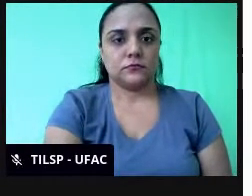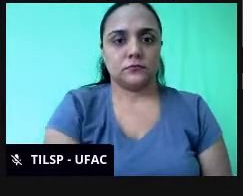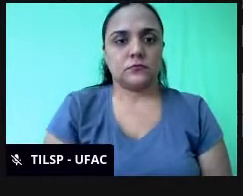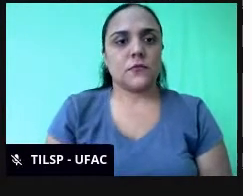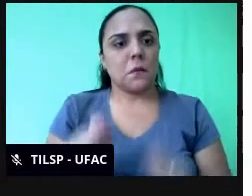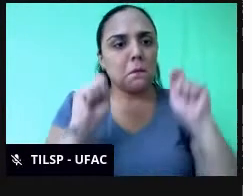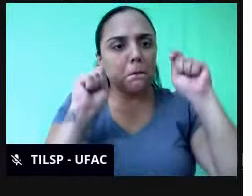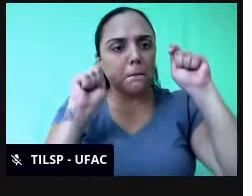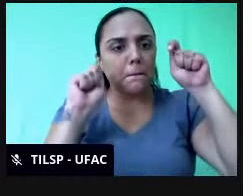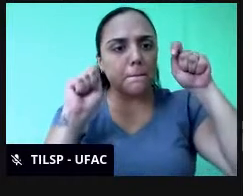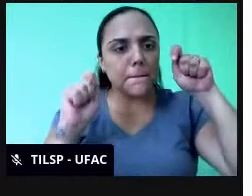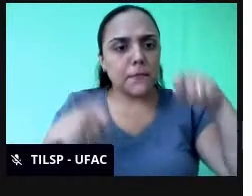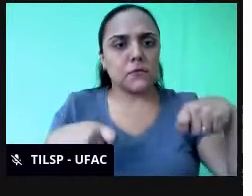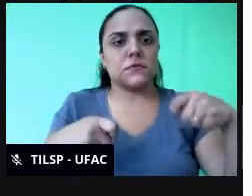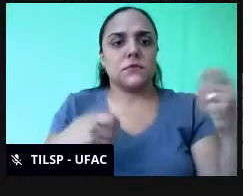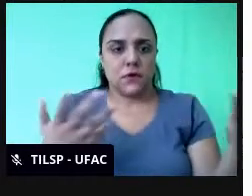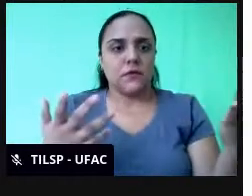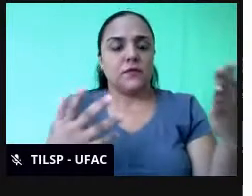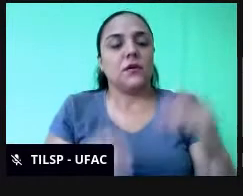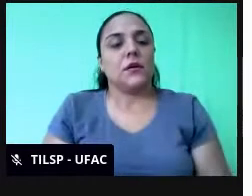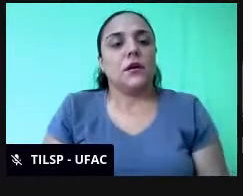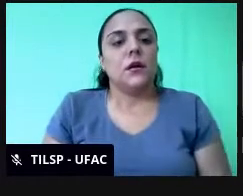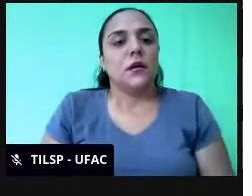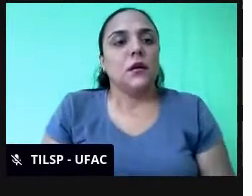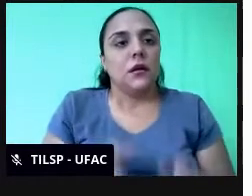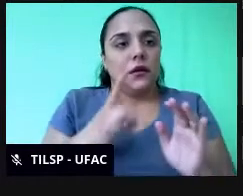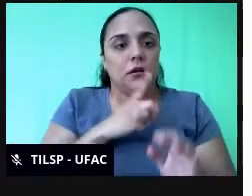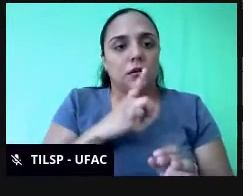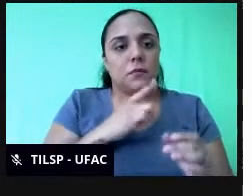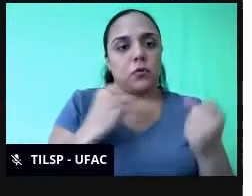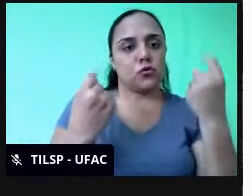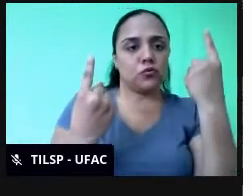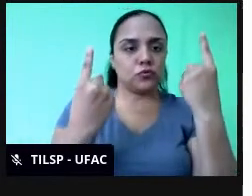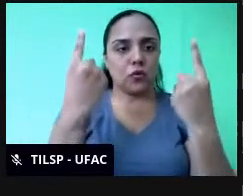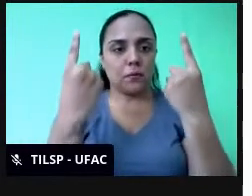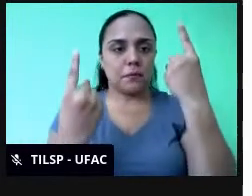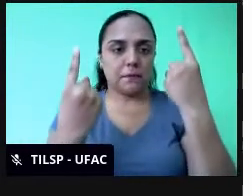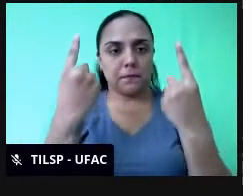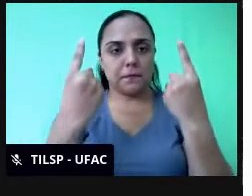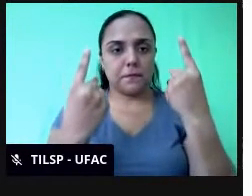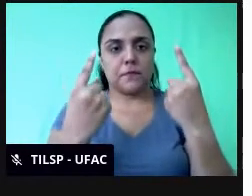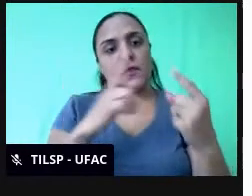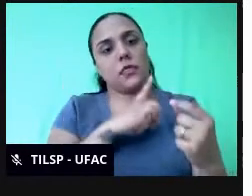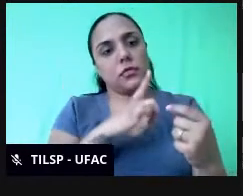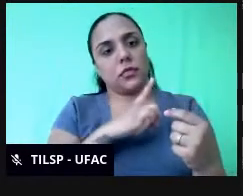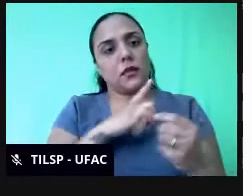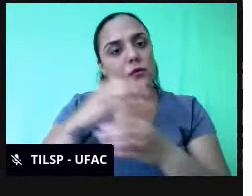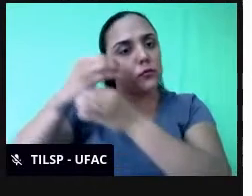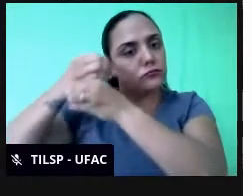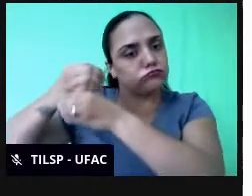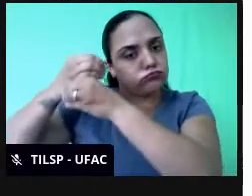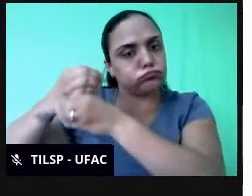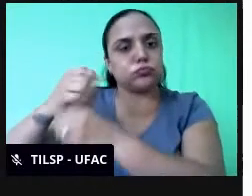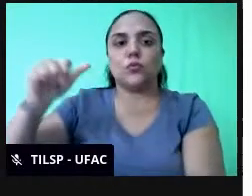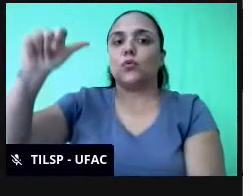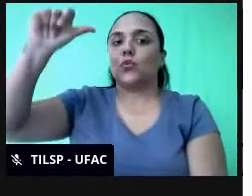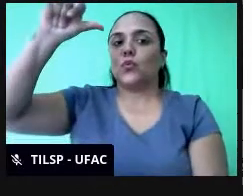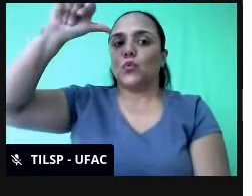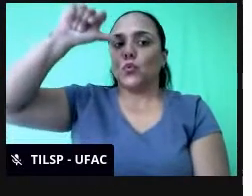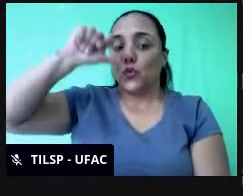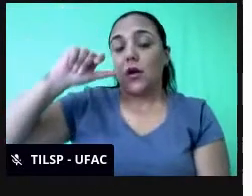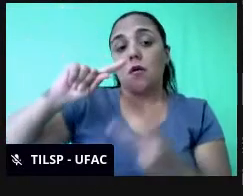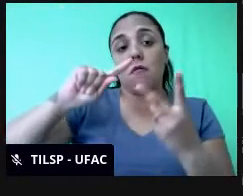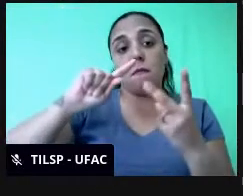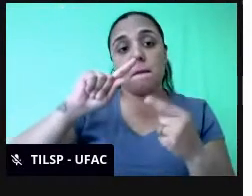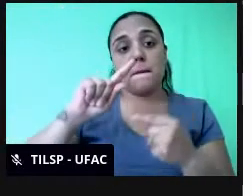o que o artigo relata, que a gente pode comparar. Então, um suplemento proteico, né, à base de ervilha,